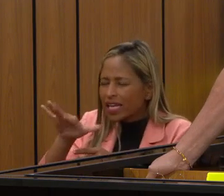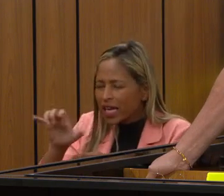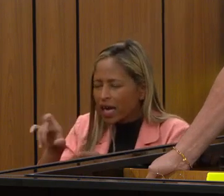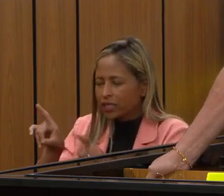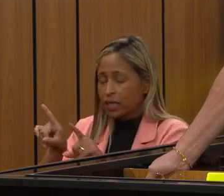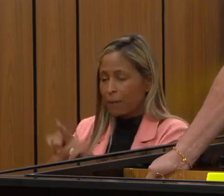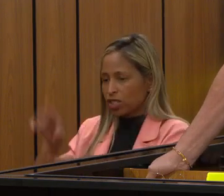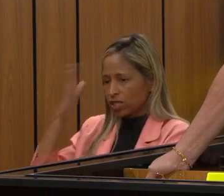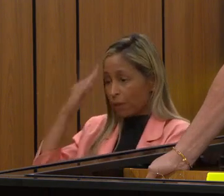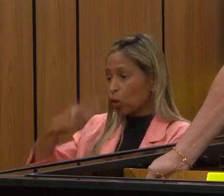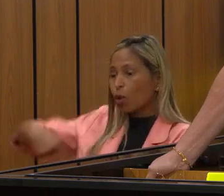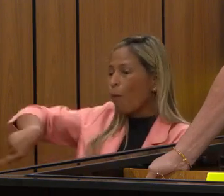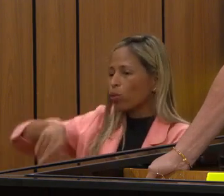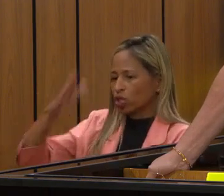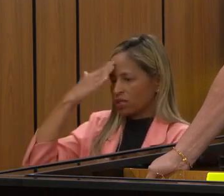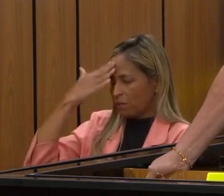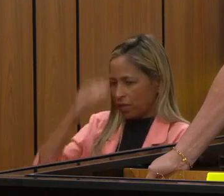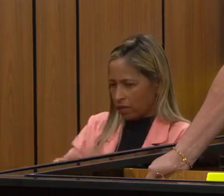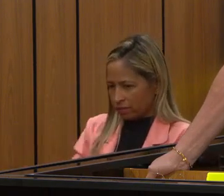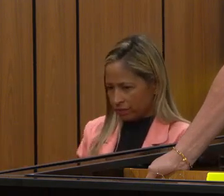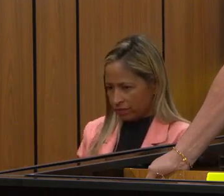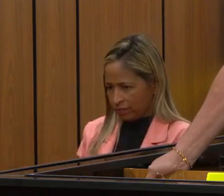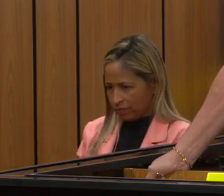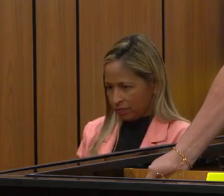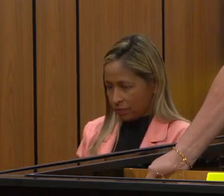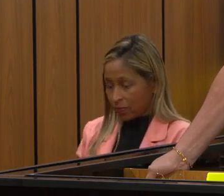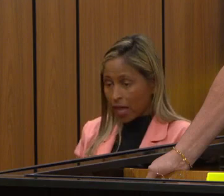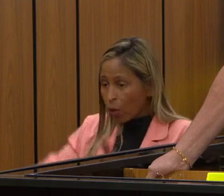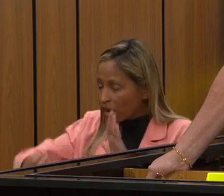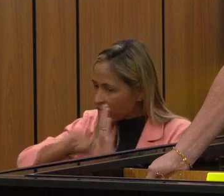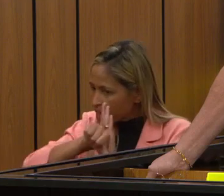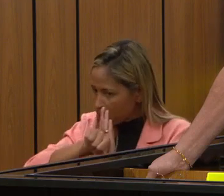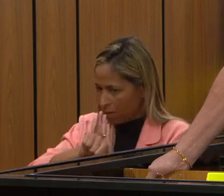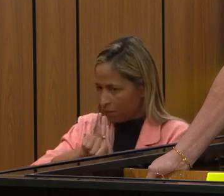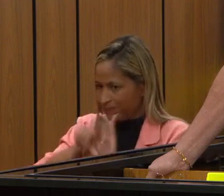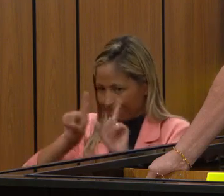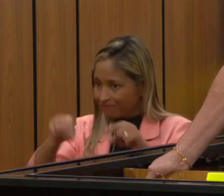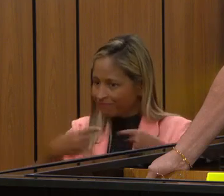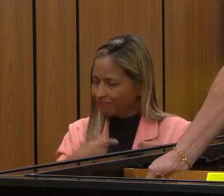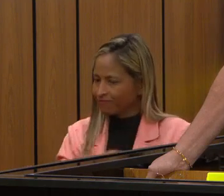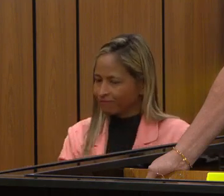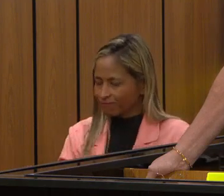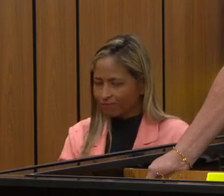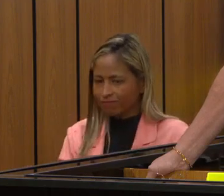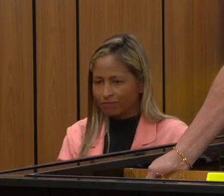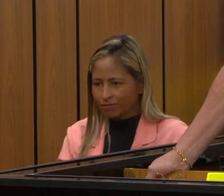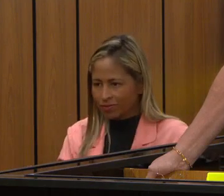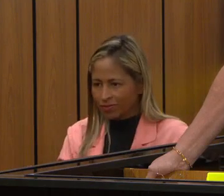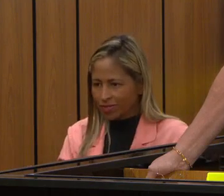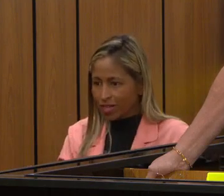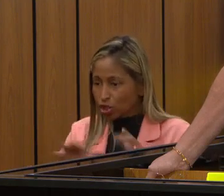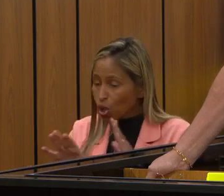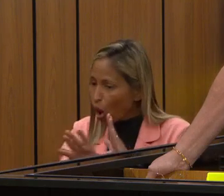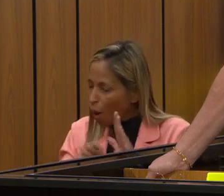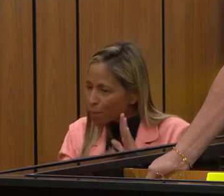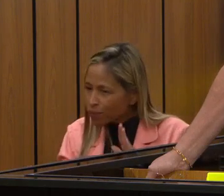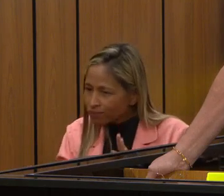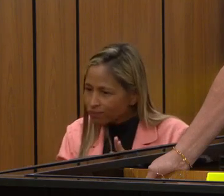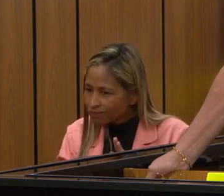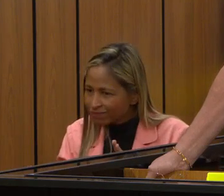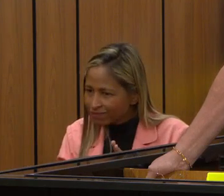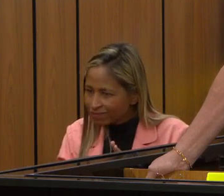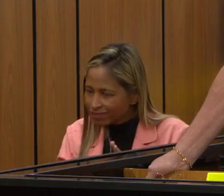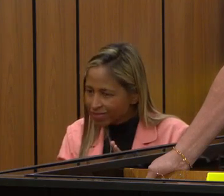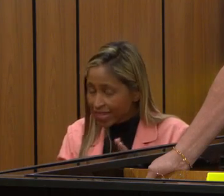entendeu então a gente foi um crime que eles cometeram com a gente entende é um crime de estelionato ali